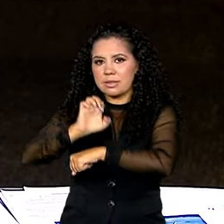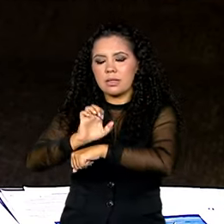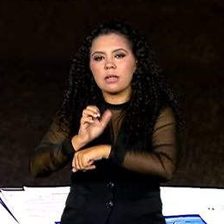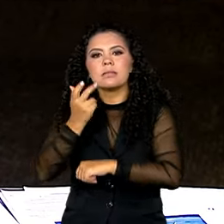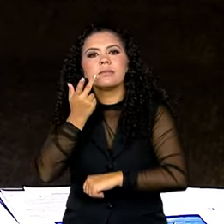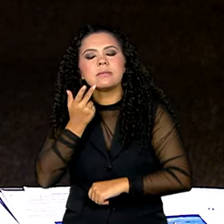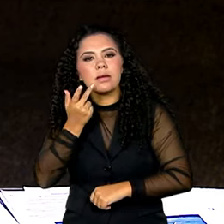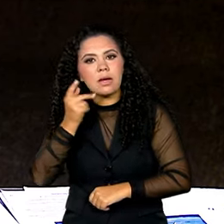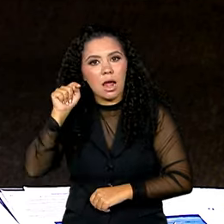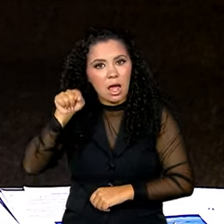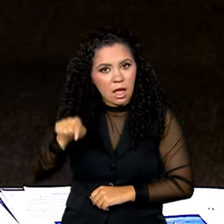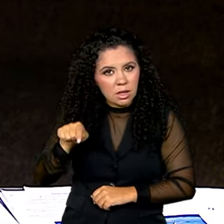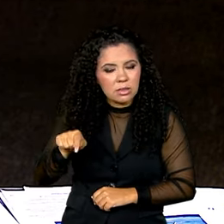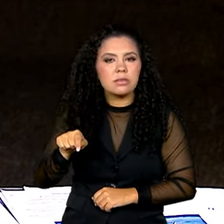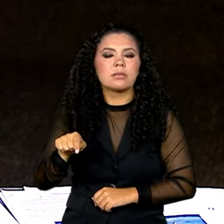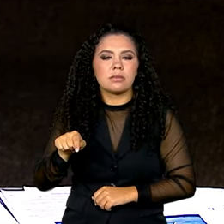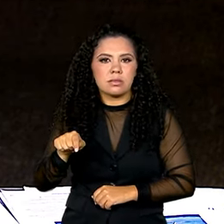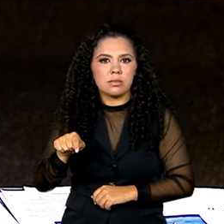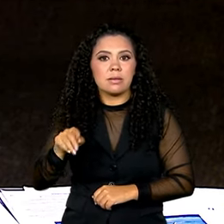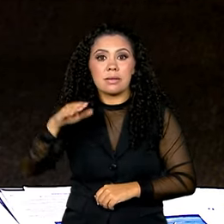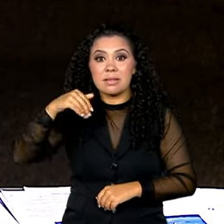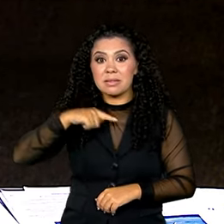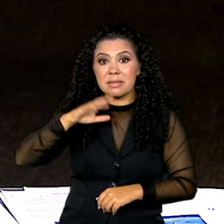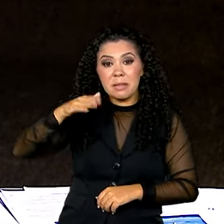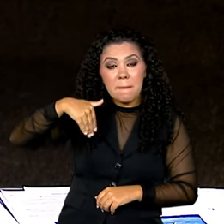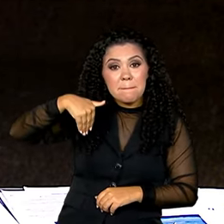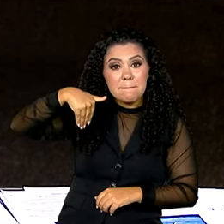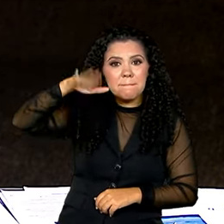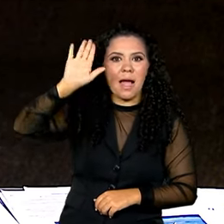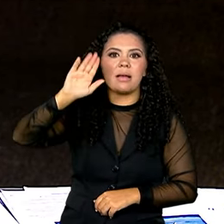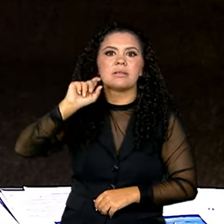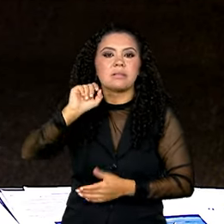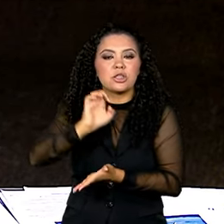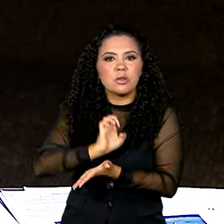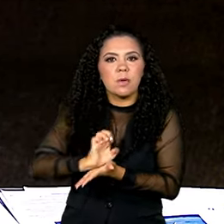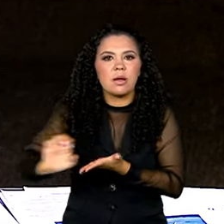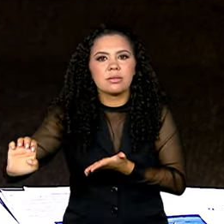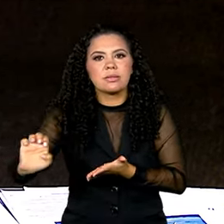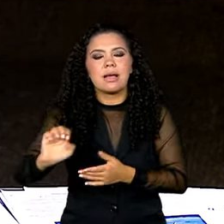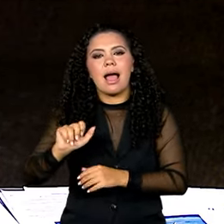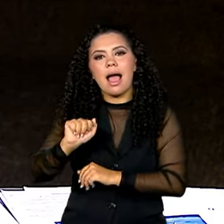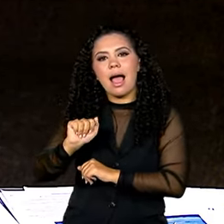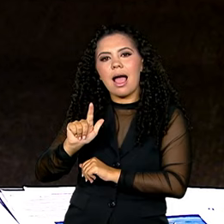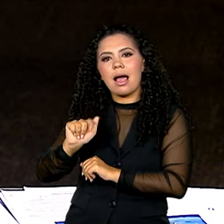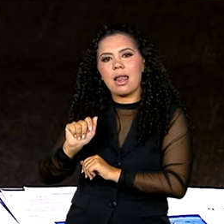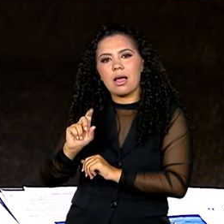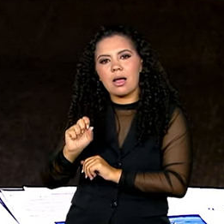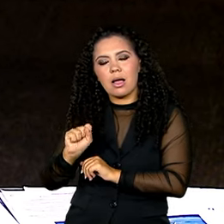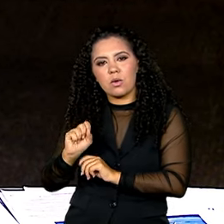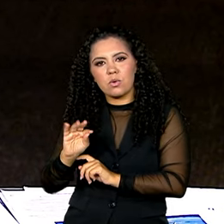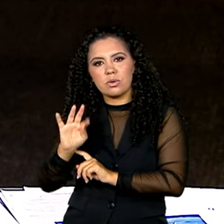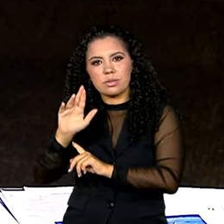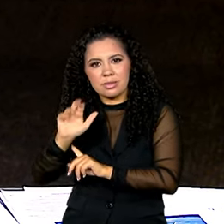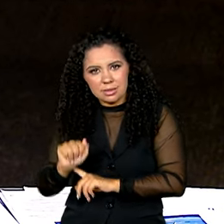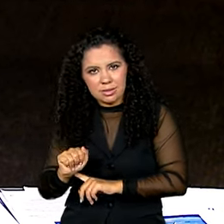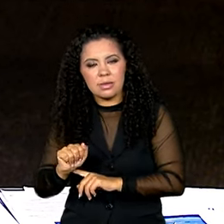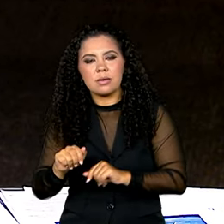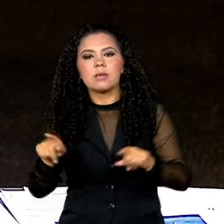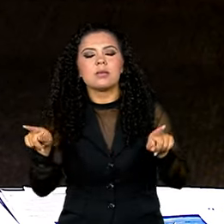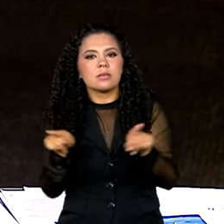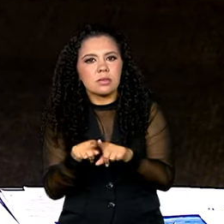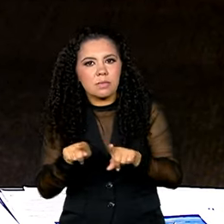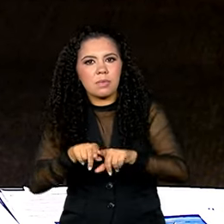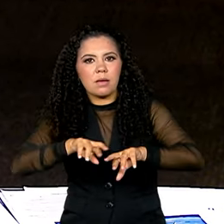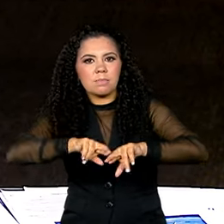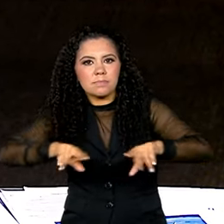o estado que é o maior exportador da lagosta do país, é o estado que tem o maior destaque na carcinicultura, na produção